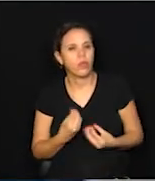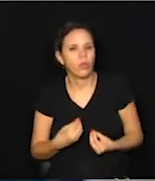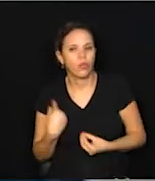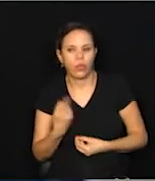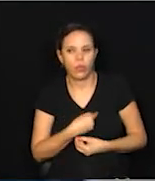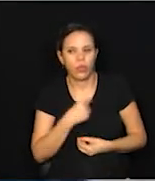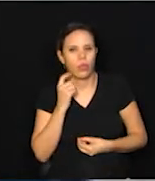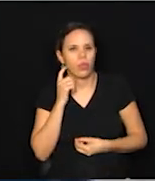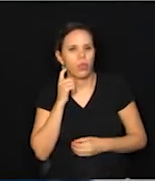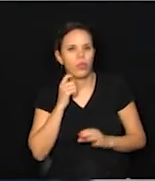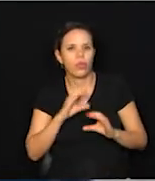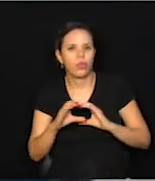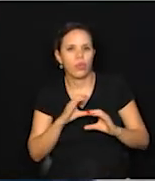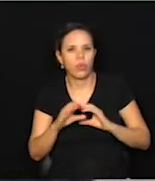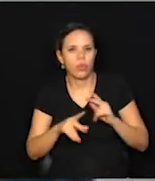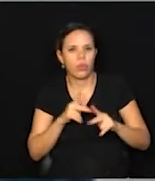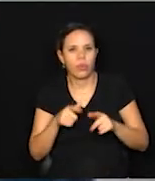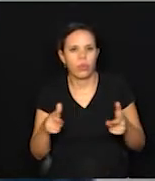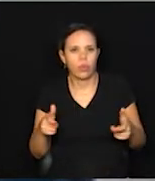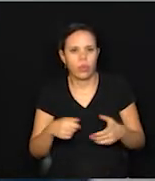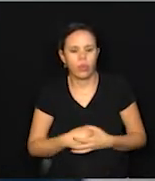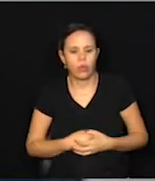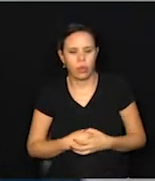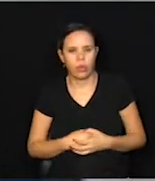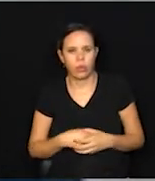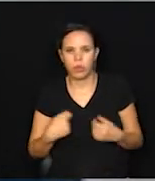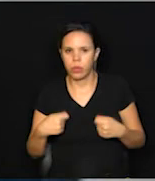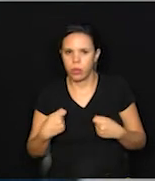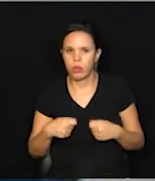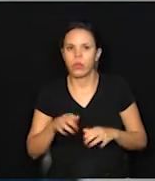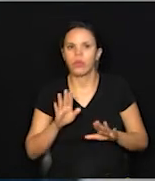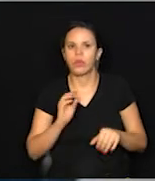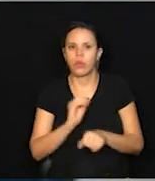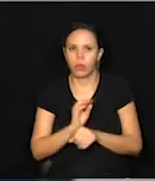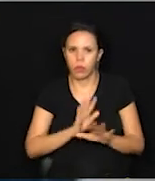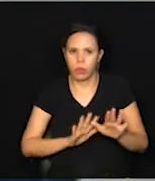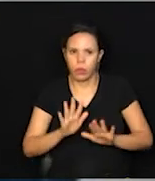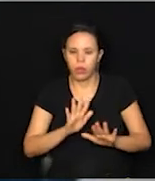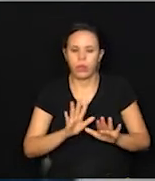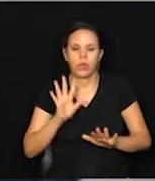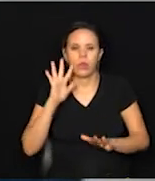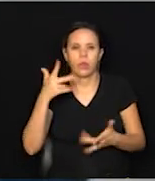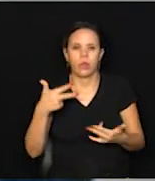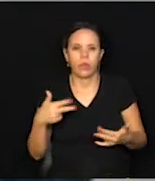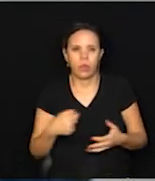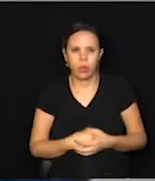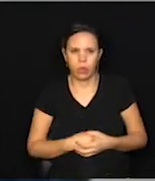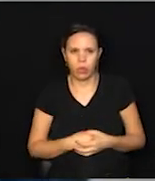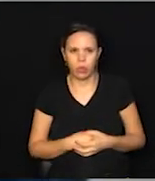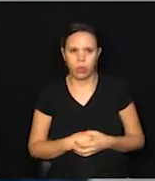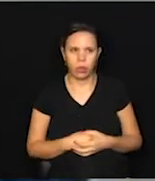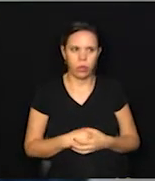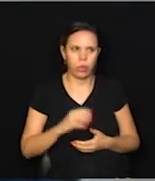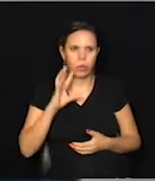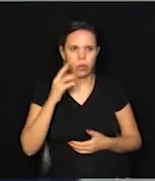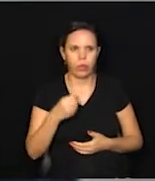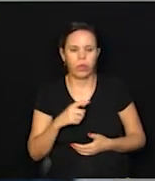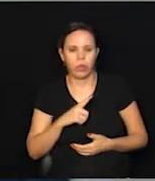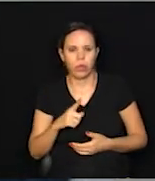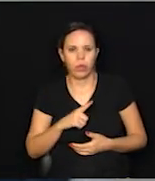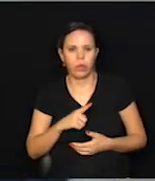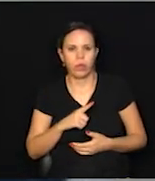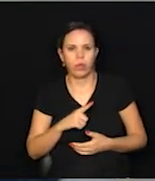nos comunicarmos com a população precisa ser cuidadosa, porque um eventual entendimento que nós estamos